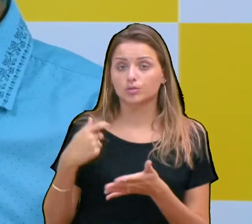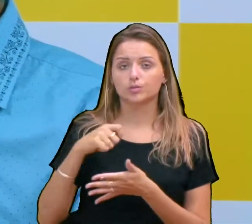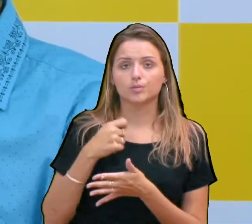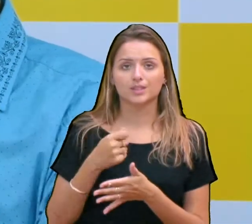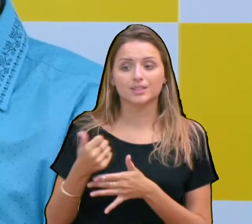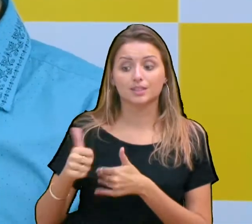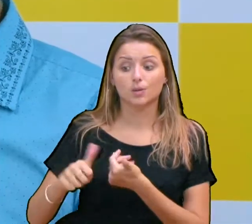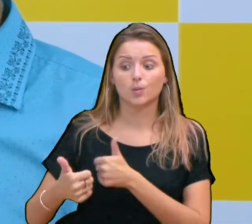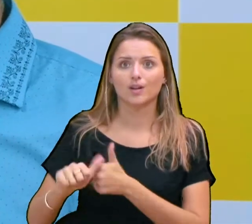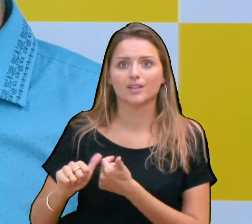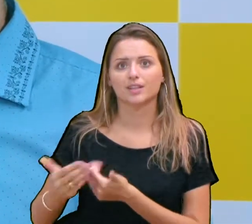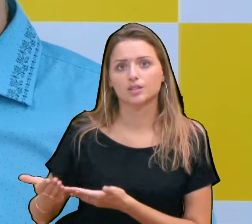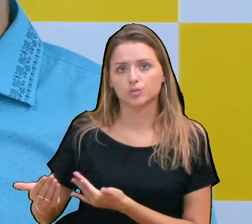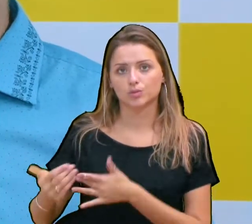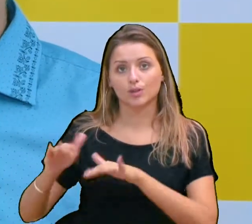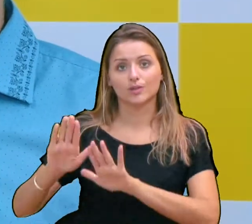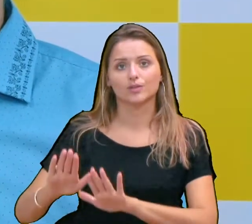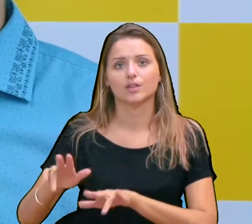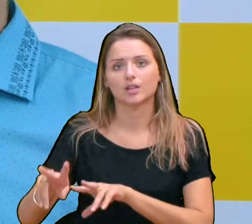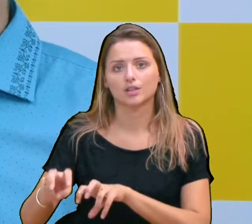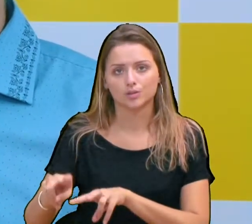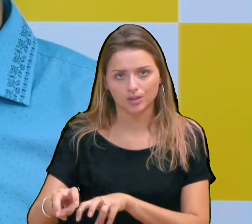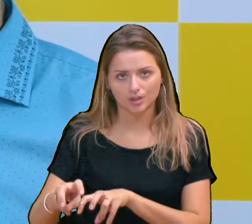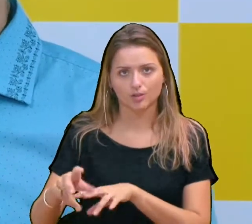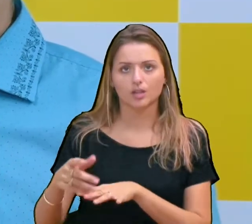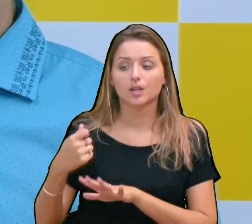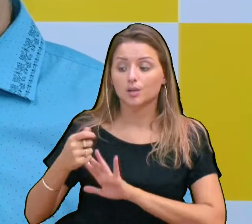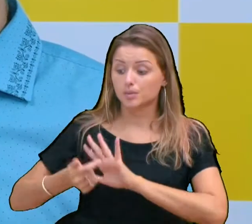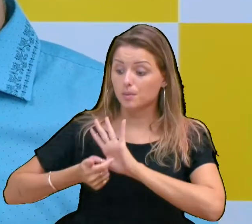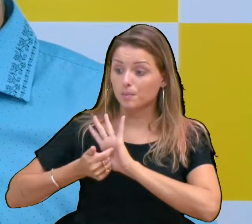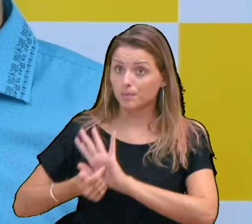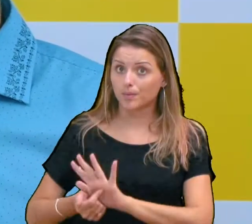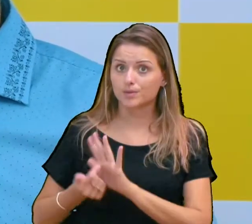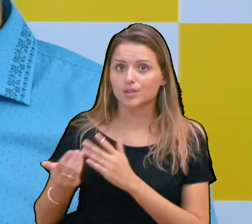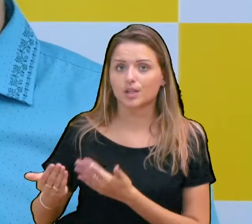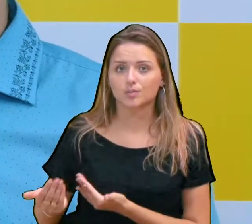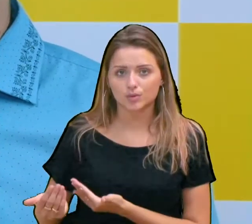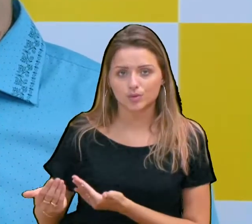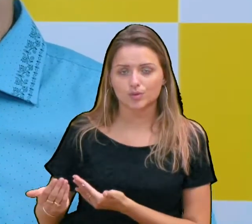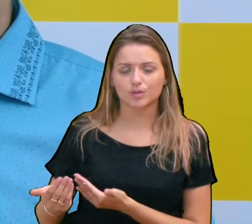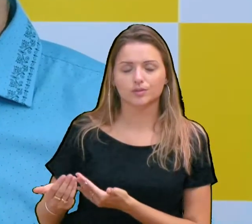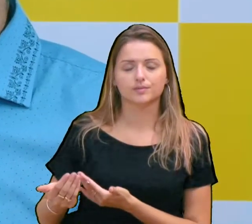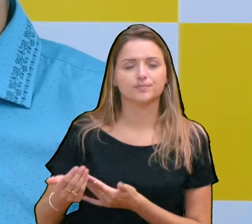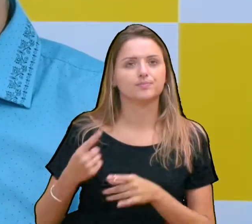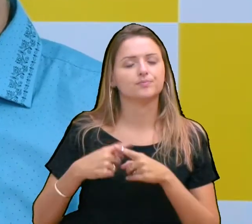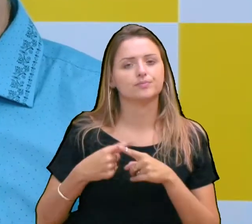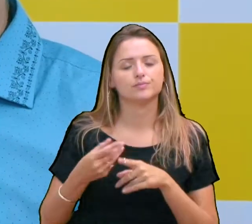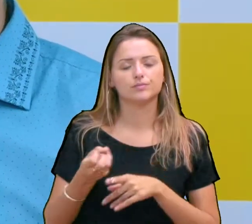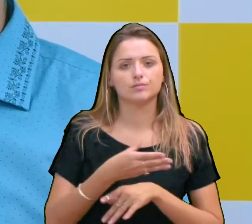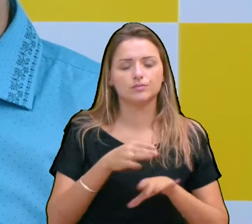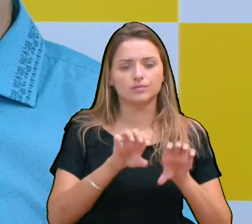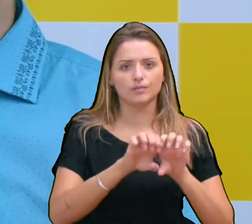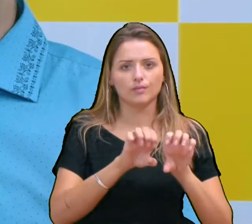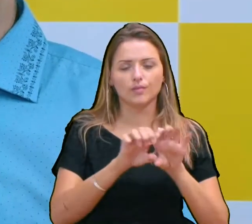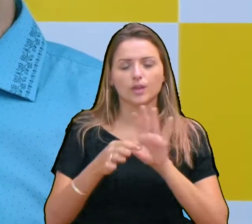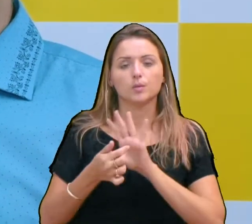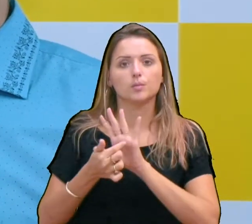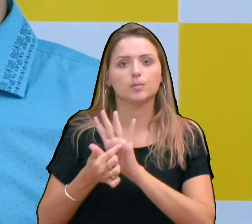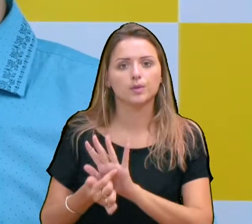dar qualidade para o jovem ficar lá no interior, a gente tem que mostrar os órgãos, daqui a pouco, com estrutura que tem,